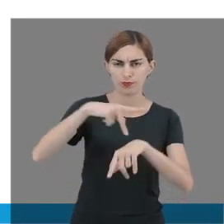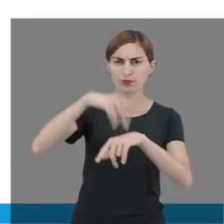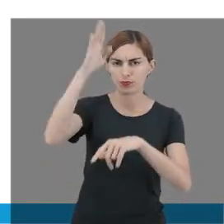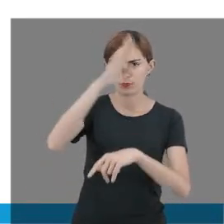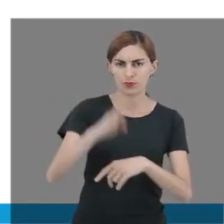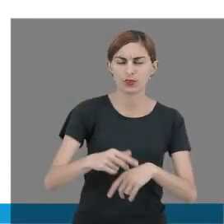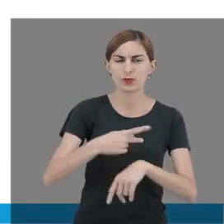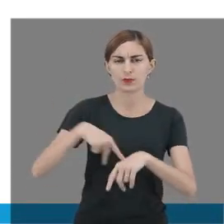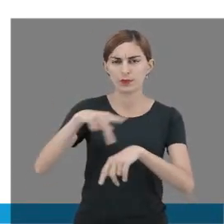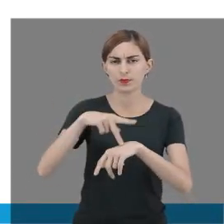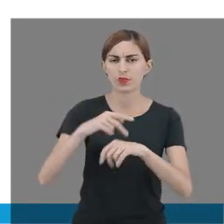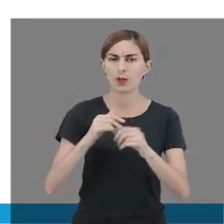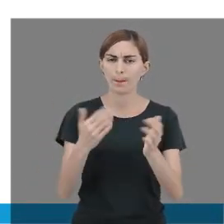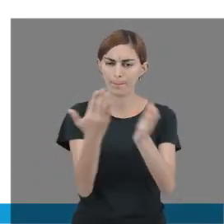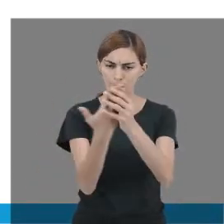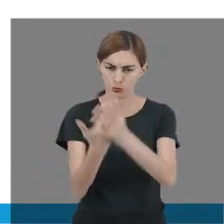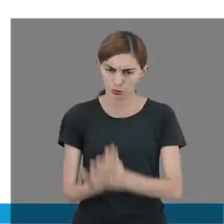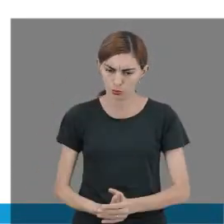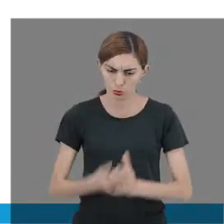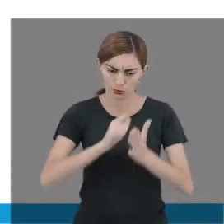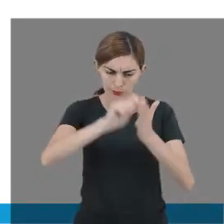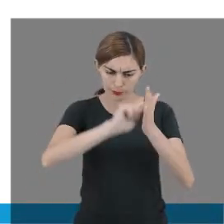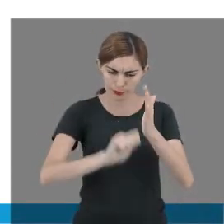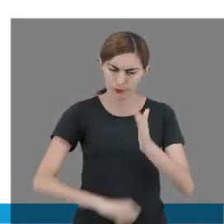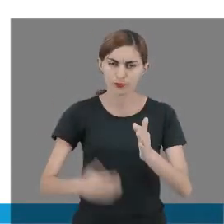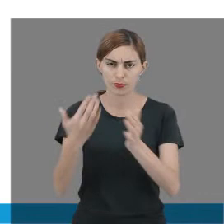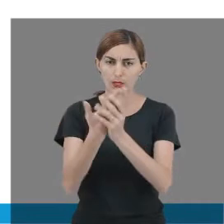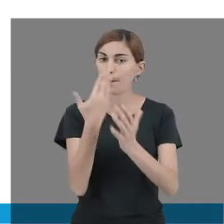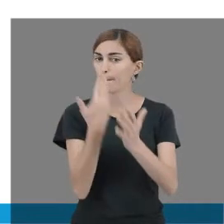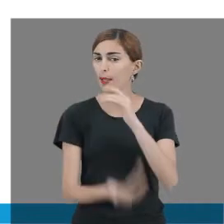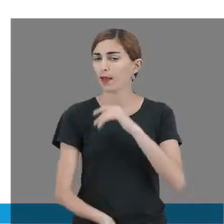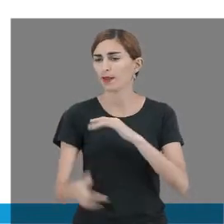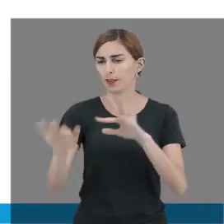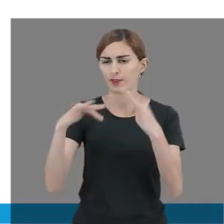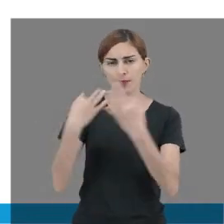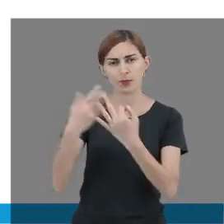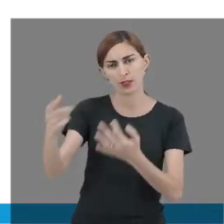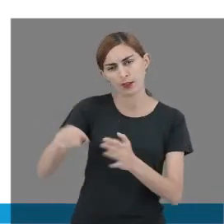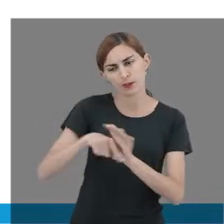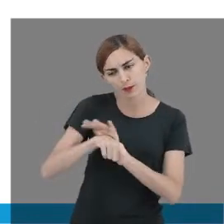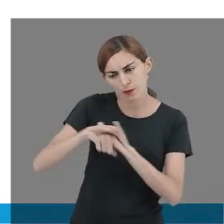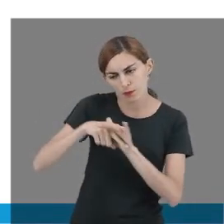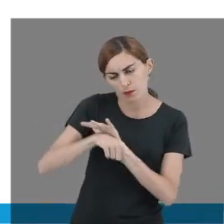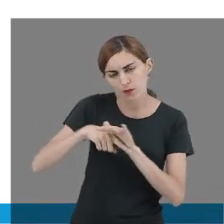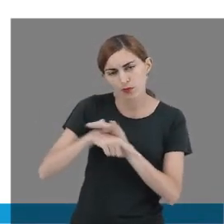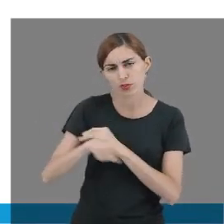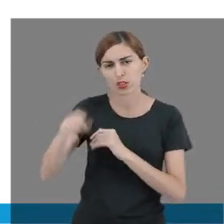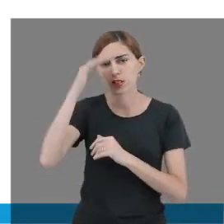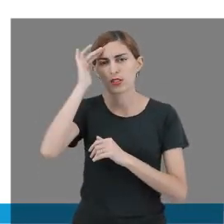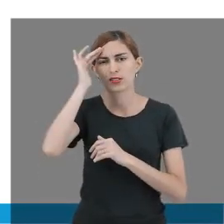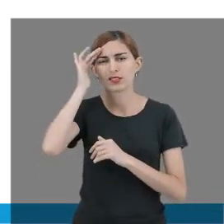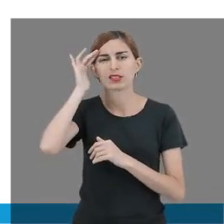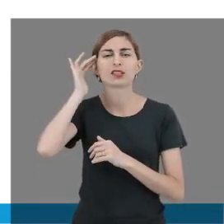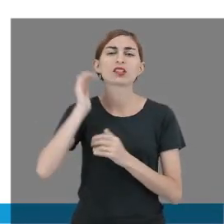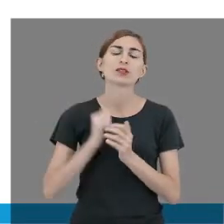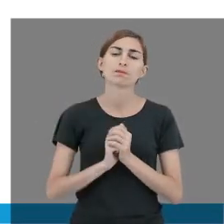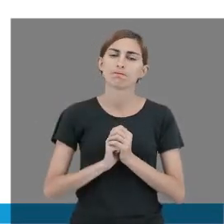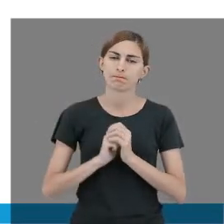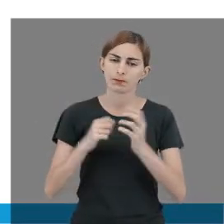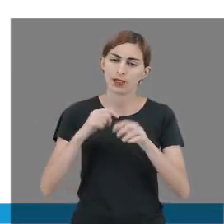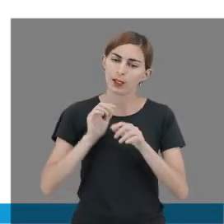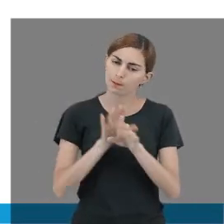realizar protocolos para que a gente não perdesse o time e pudesse investigar, entender essa patologia para